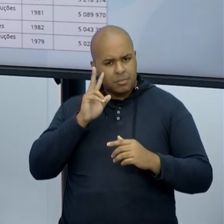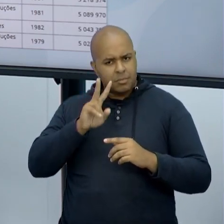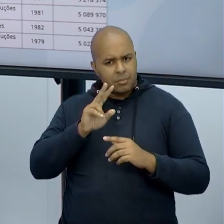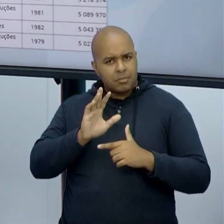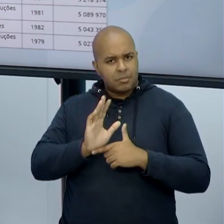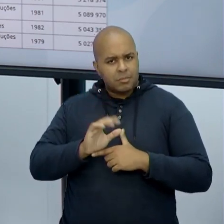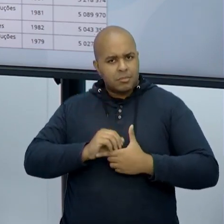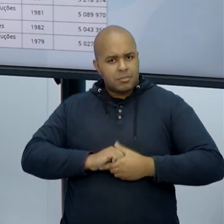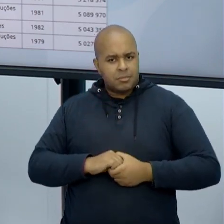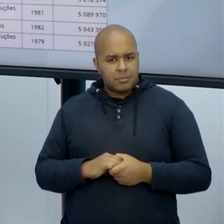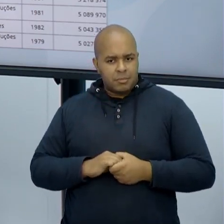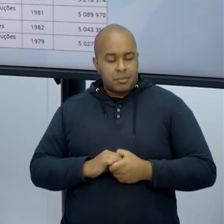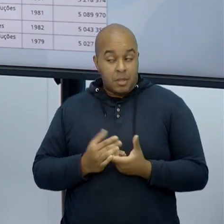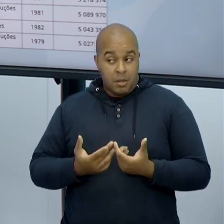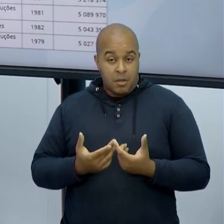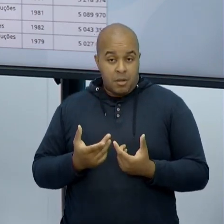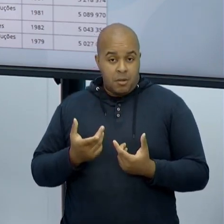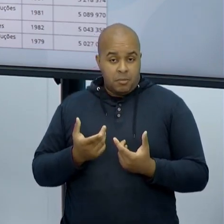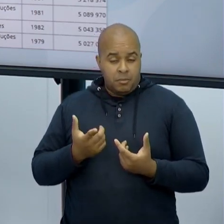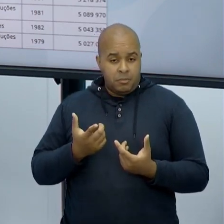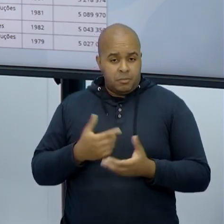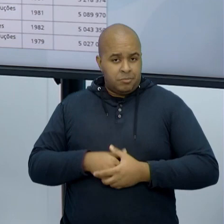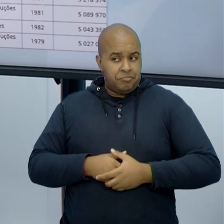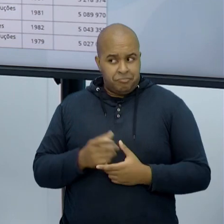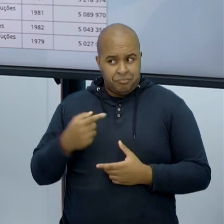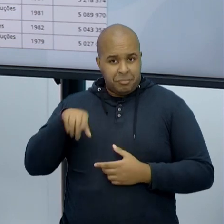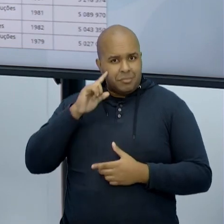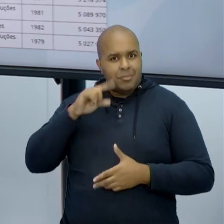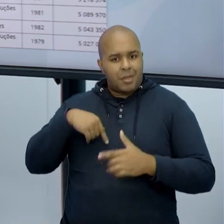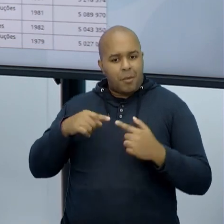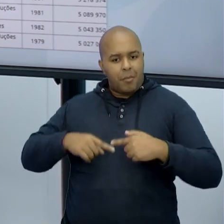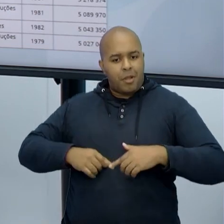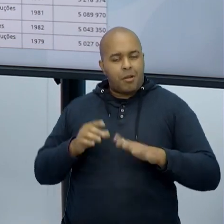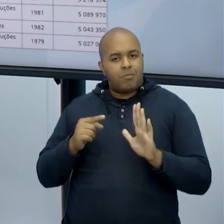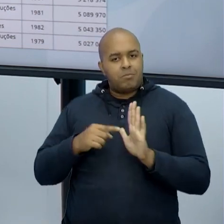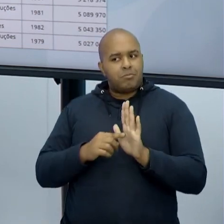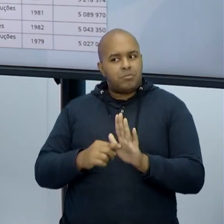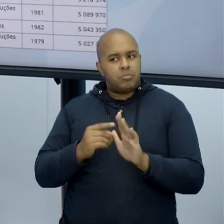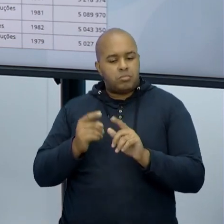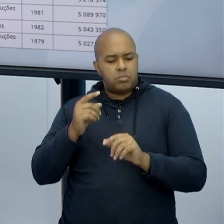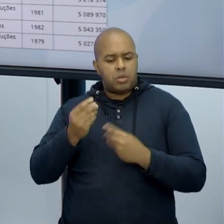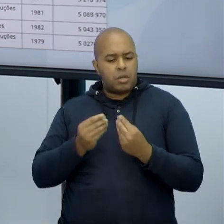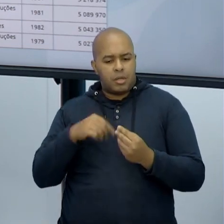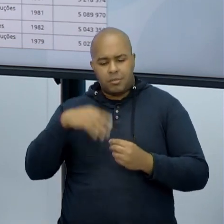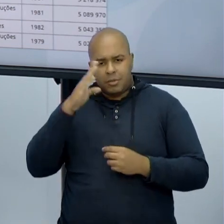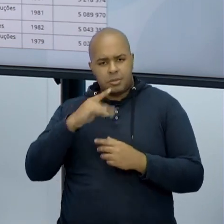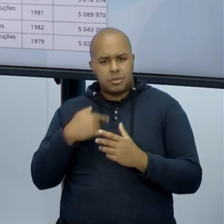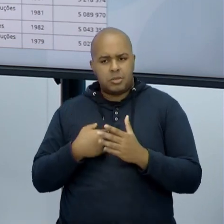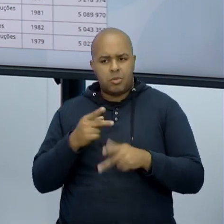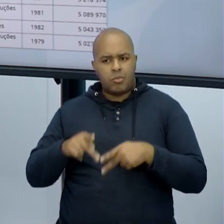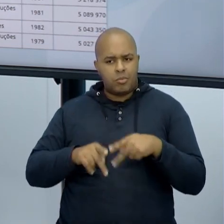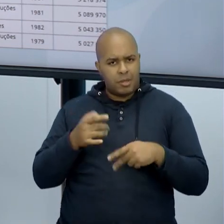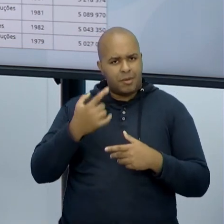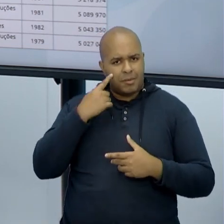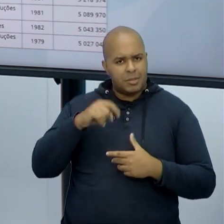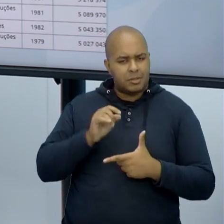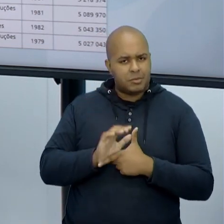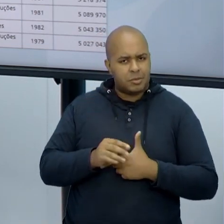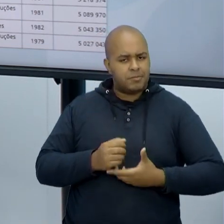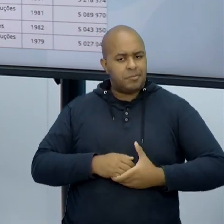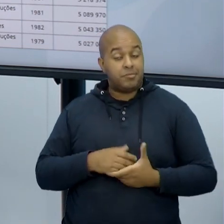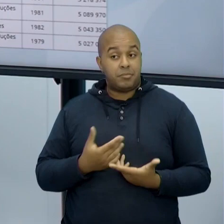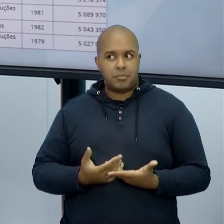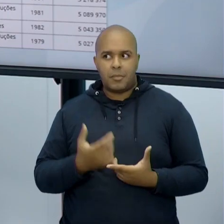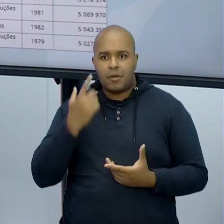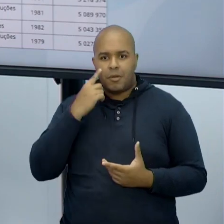esses filmes. Então, eles de fato retratam a realidade do Brasil, o público quer assistir esses filmes.